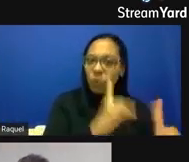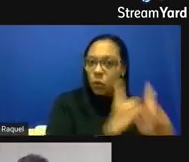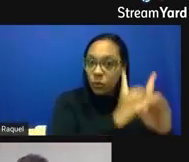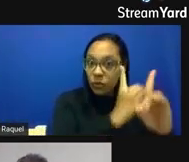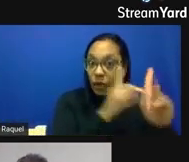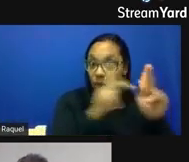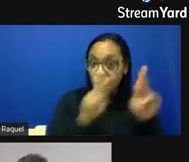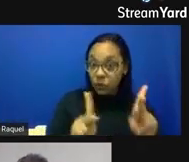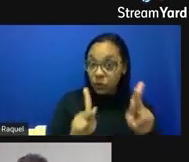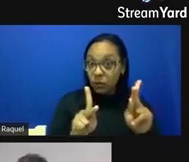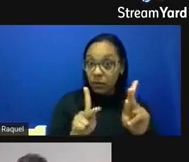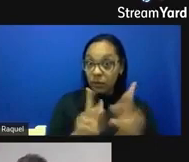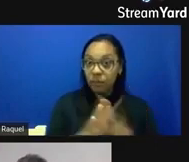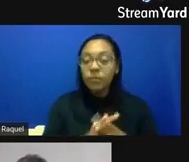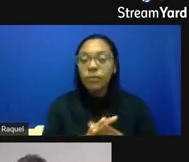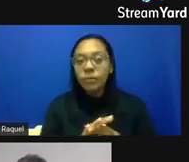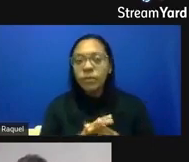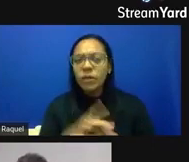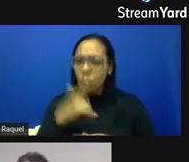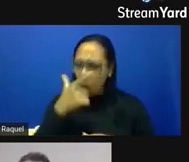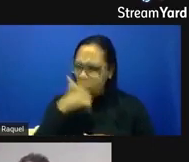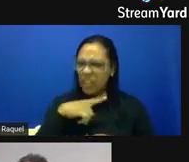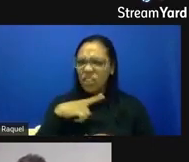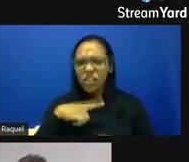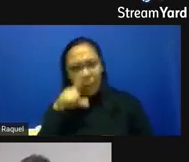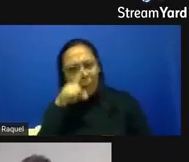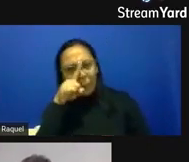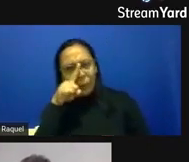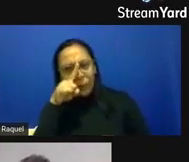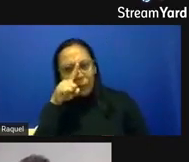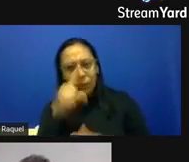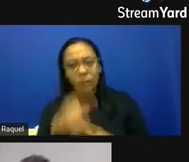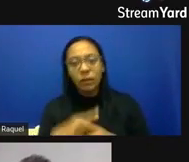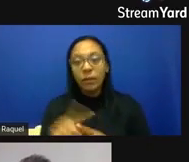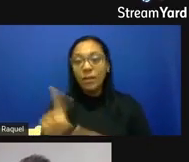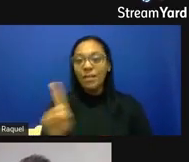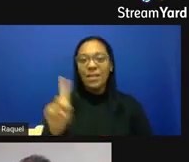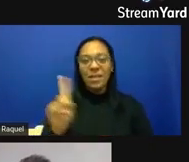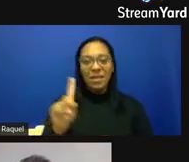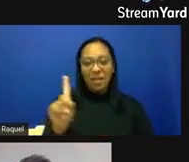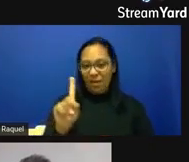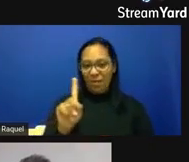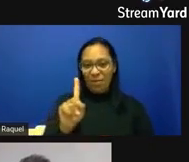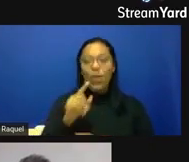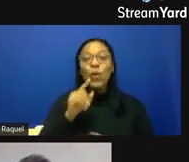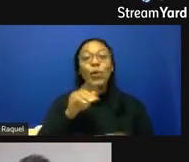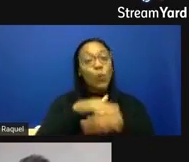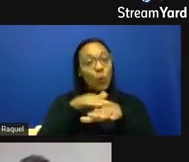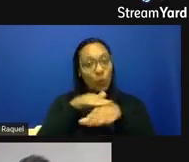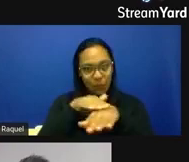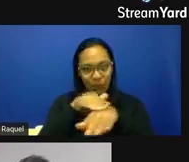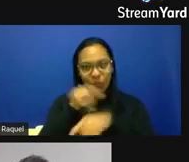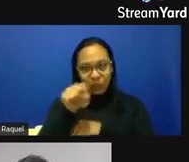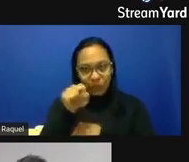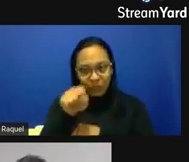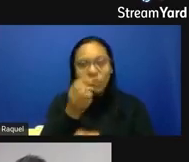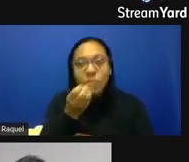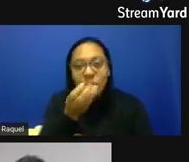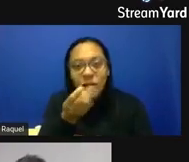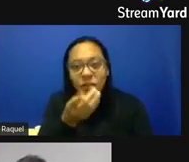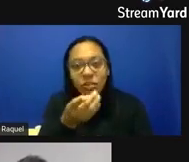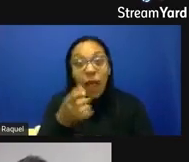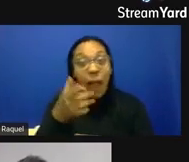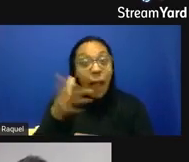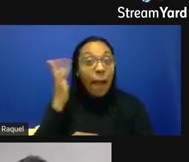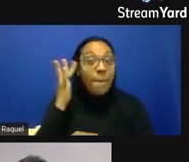vai? Sofreu algum tipo de ameaça? Ela falou, não, eu estou contando porque tem aniversário amanhã na casa da minha prima e ele